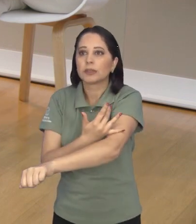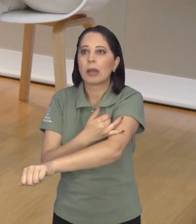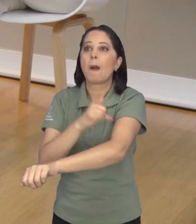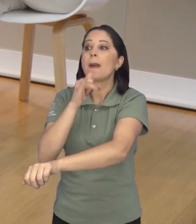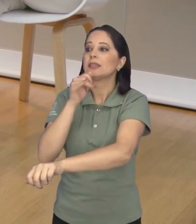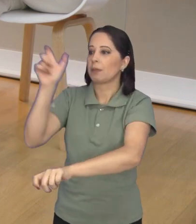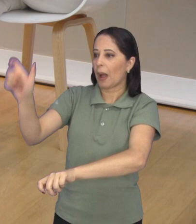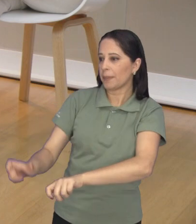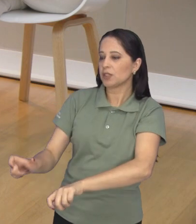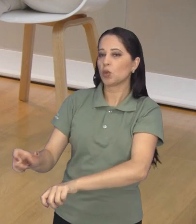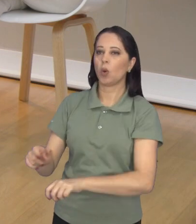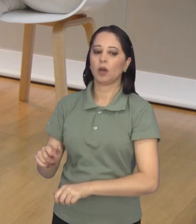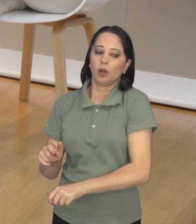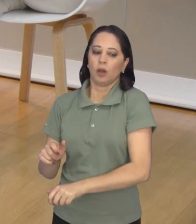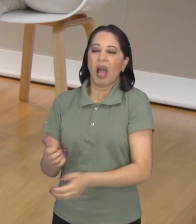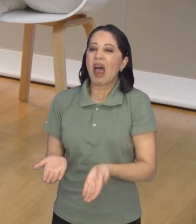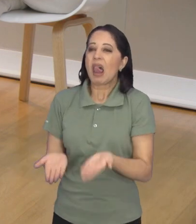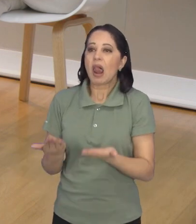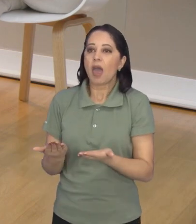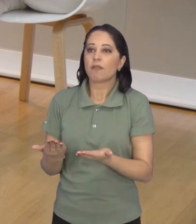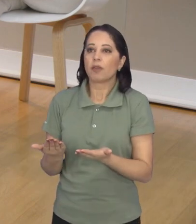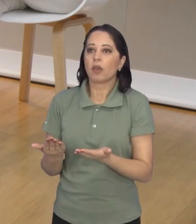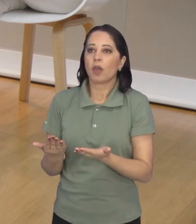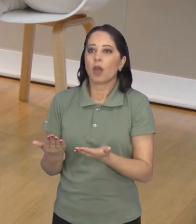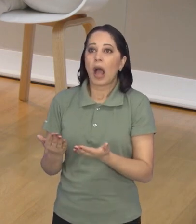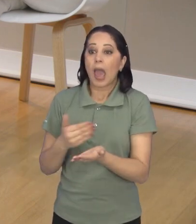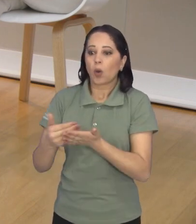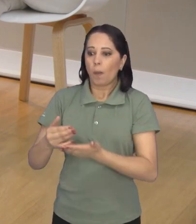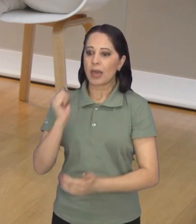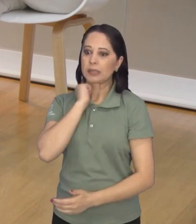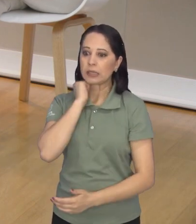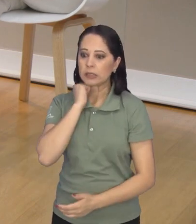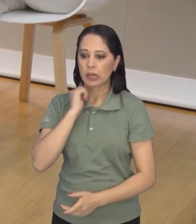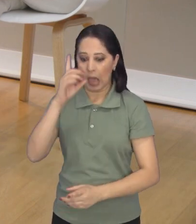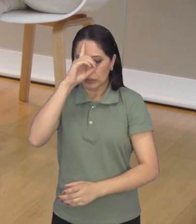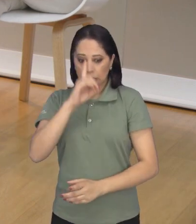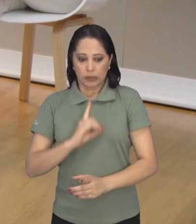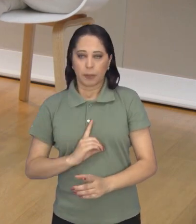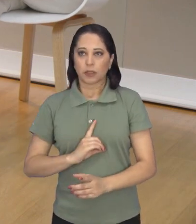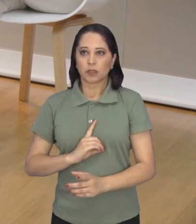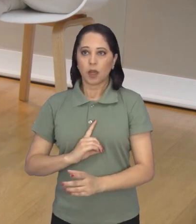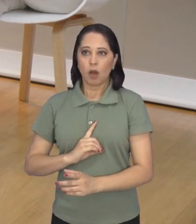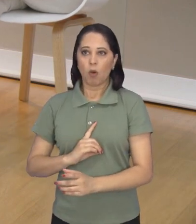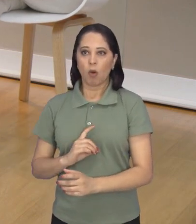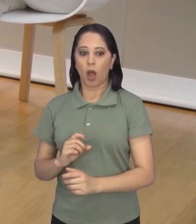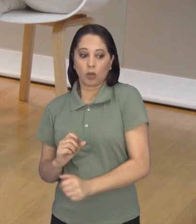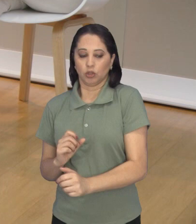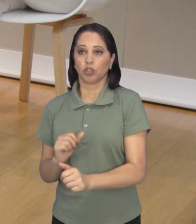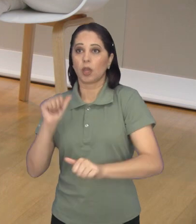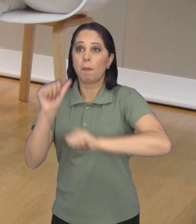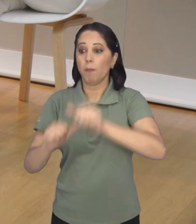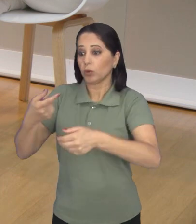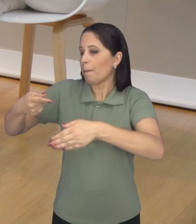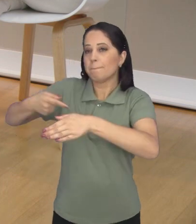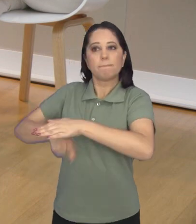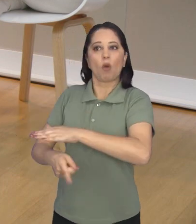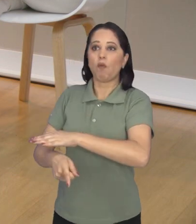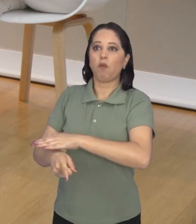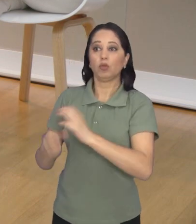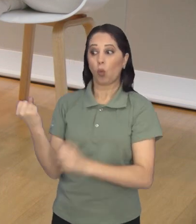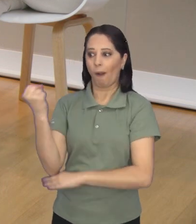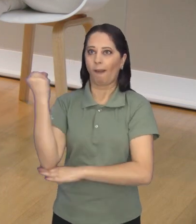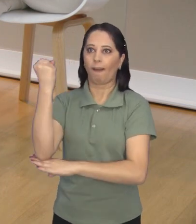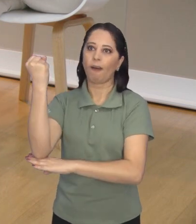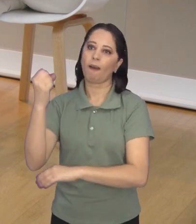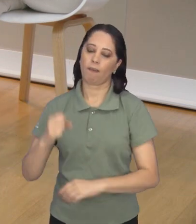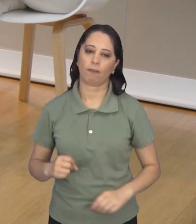a fazer o indivíduo que tinha um tique leve, por exemplo, poder desenvolver um tique mais severo Entendi. e desenvolver a doença em si, a síndrome em